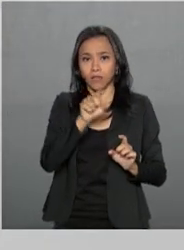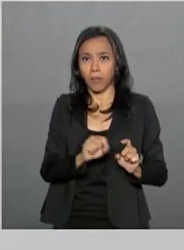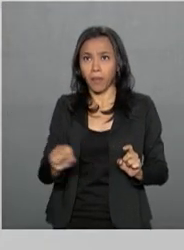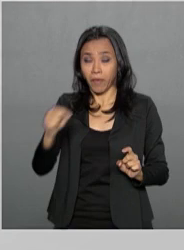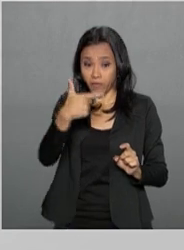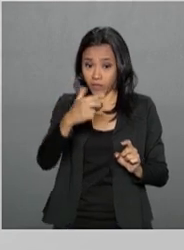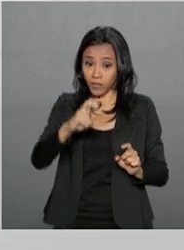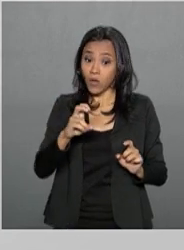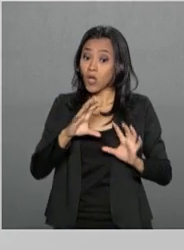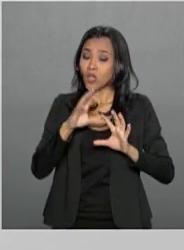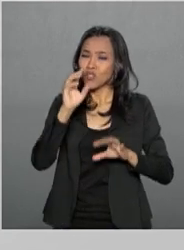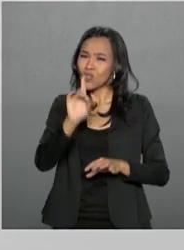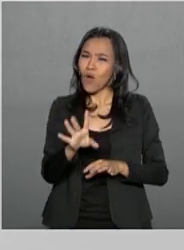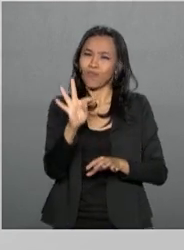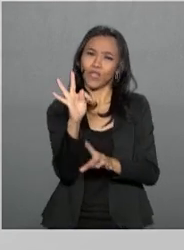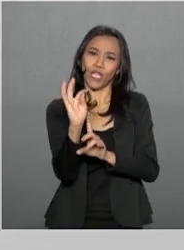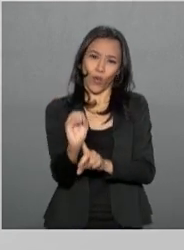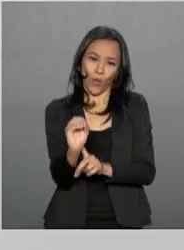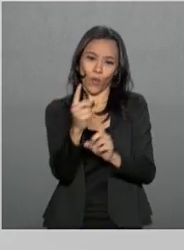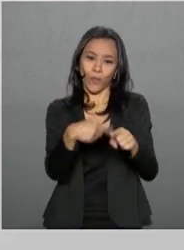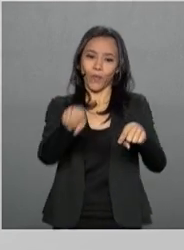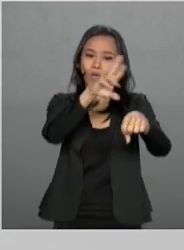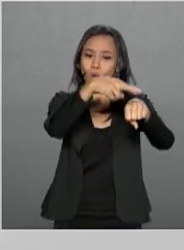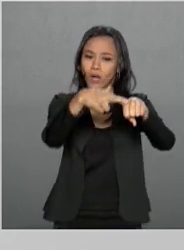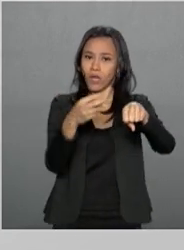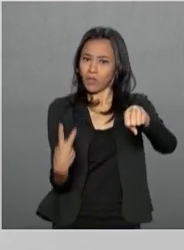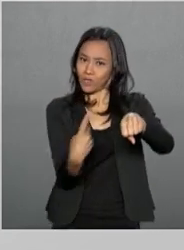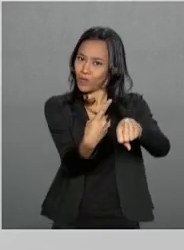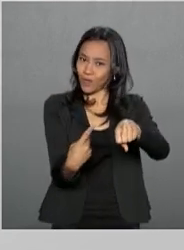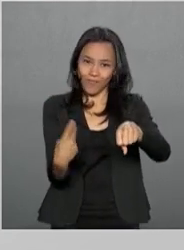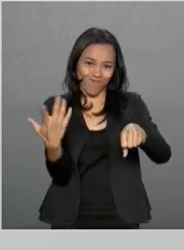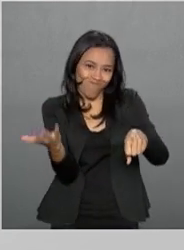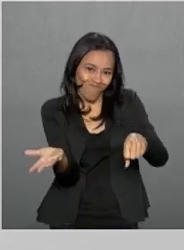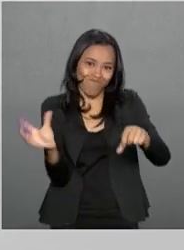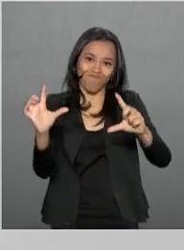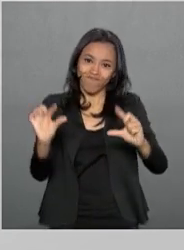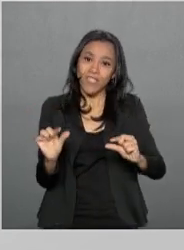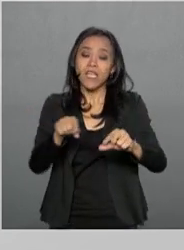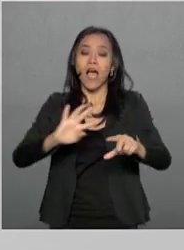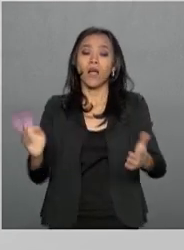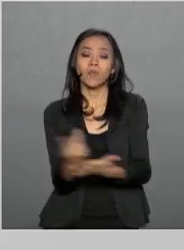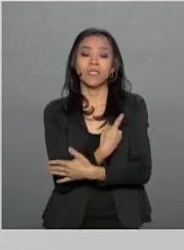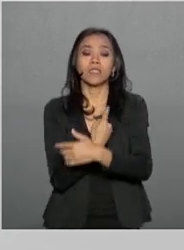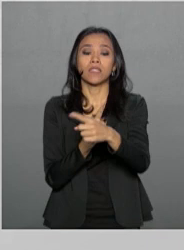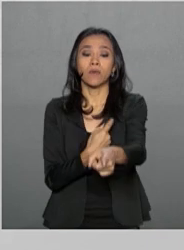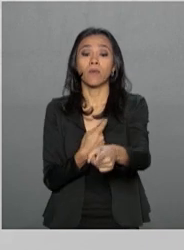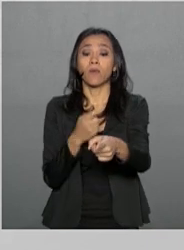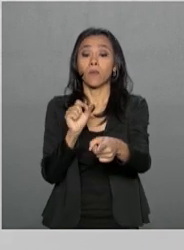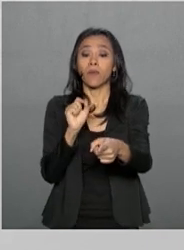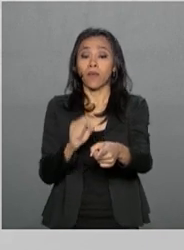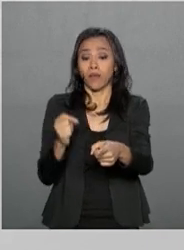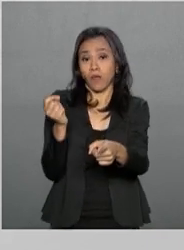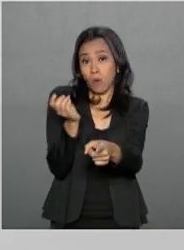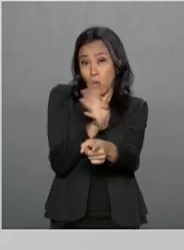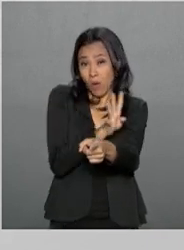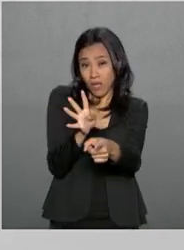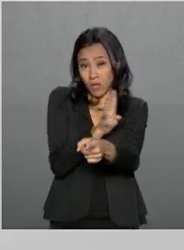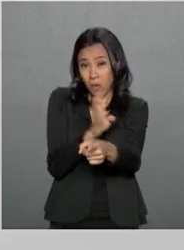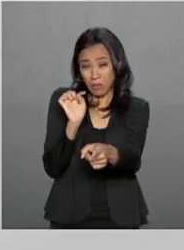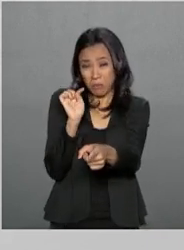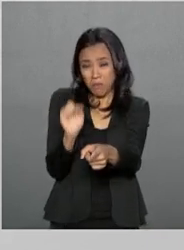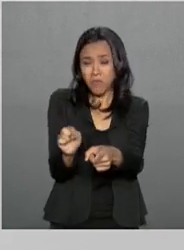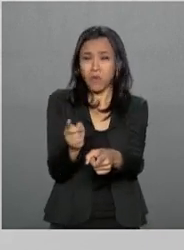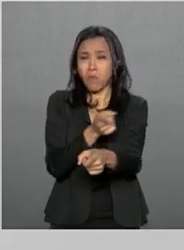exceção de tocantins e roraima em 2017 foram registradas 44 mil mortes violentas